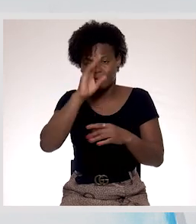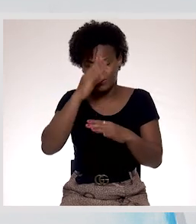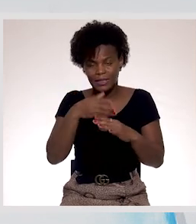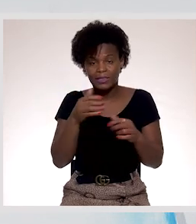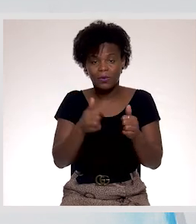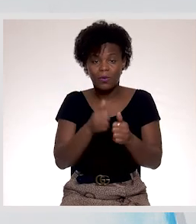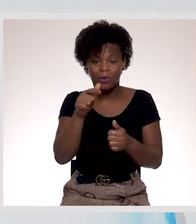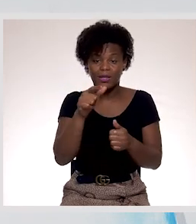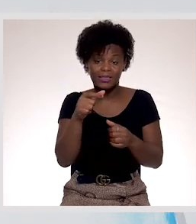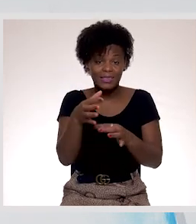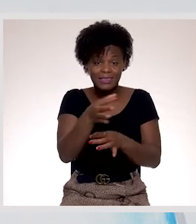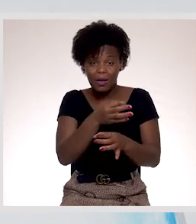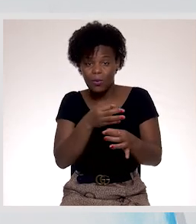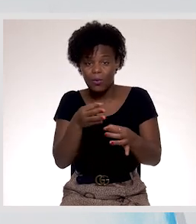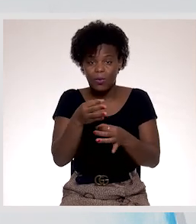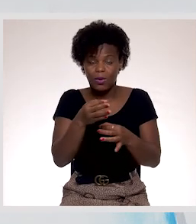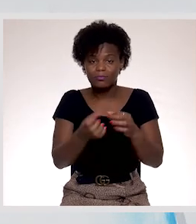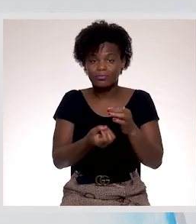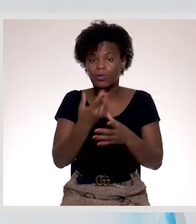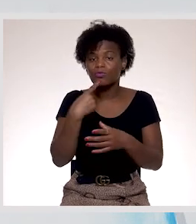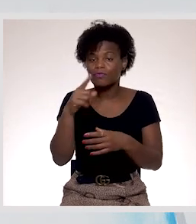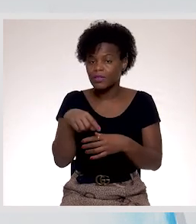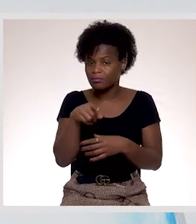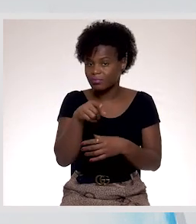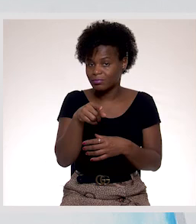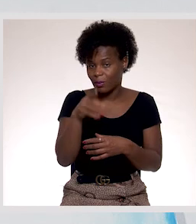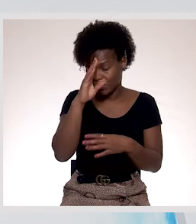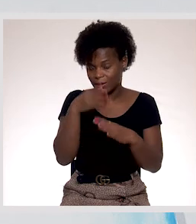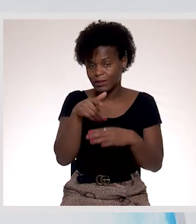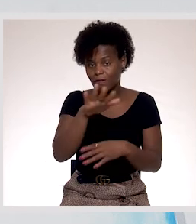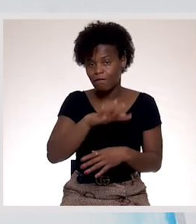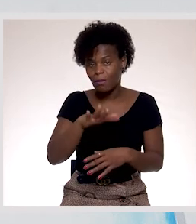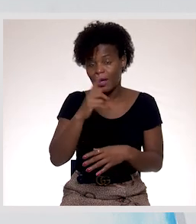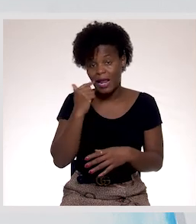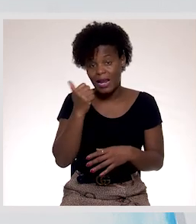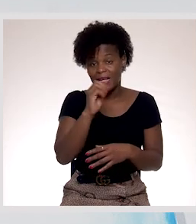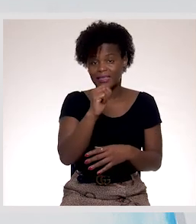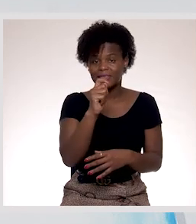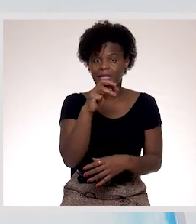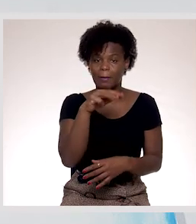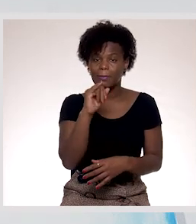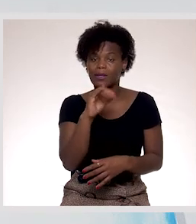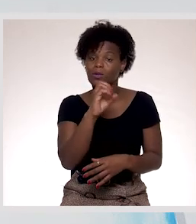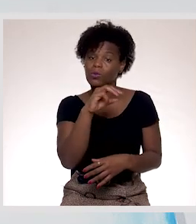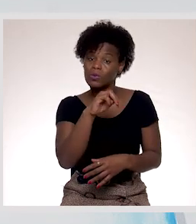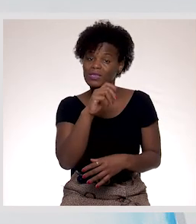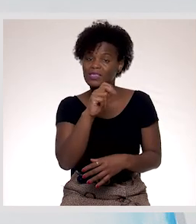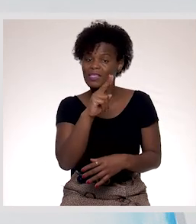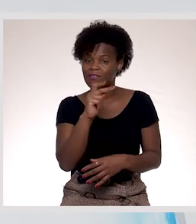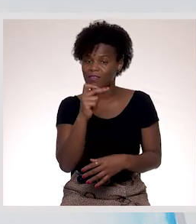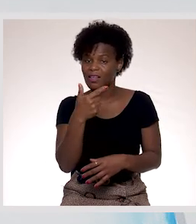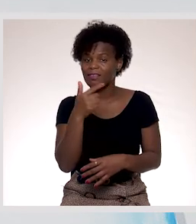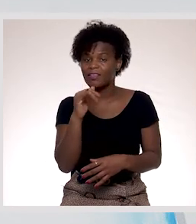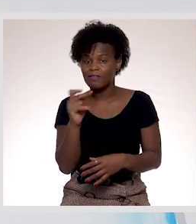que ocorre com as células. A replicação de DNA acontece desta forma. Ela é semiconservativa. No entanto, acaba